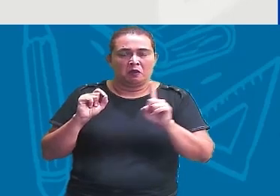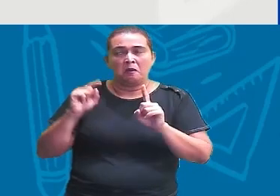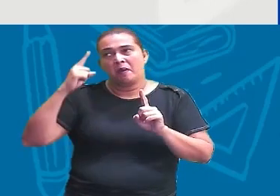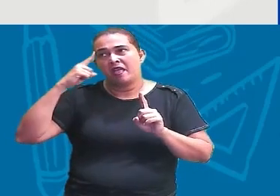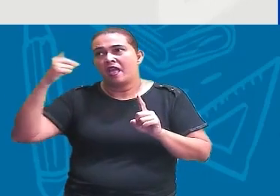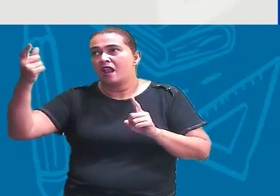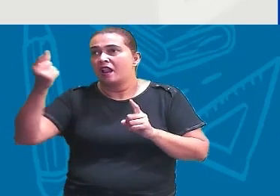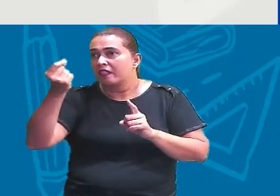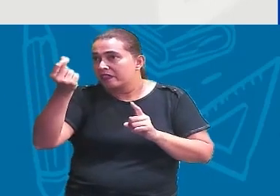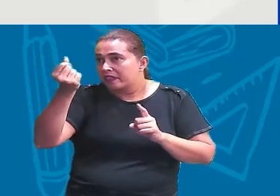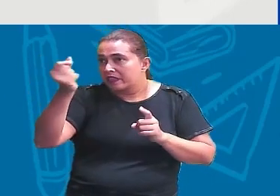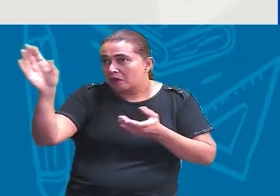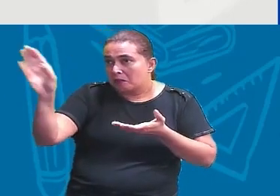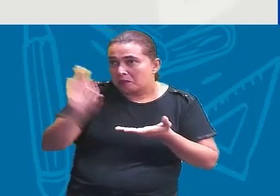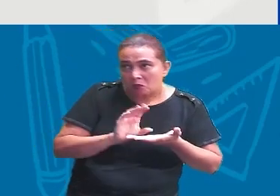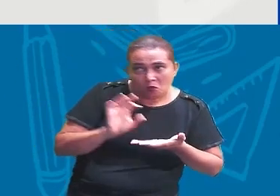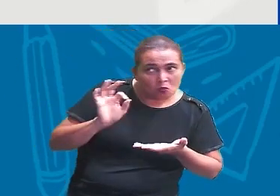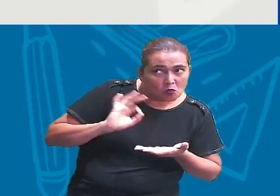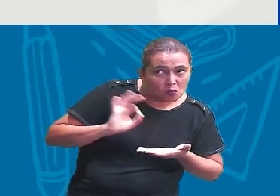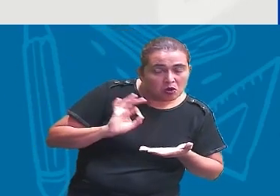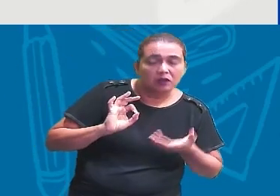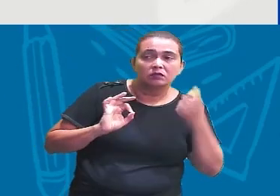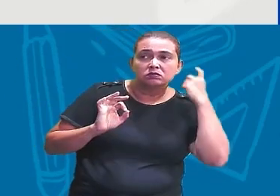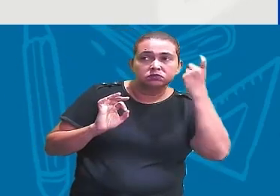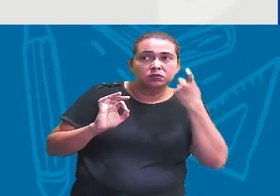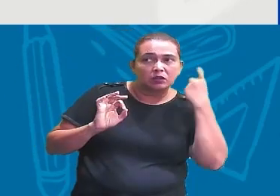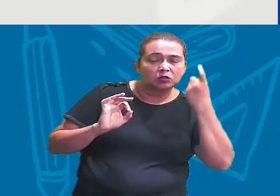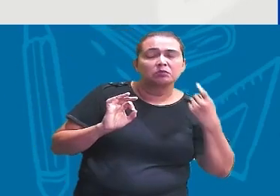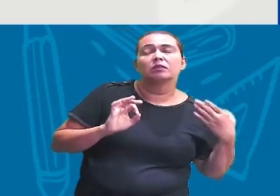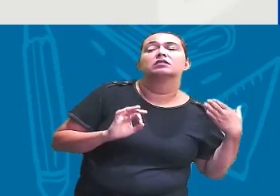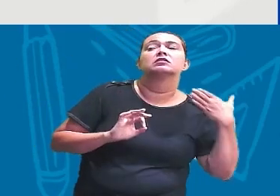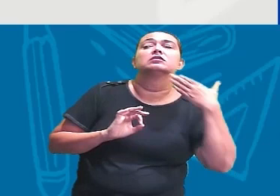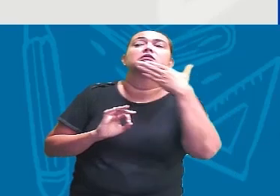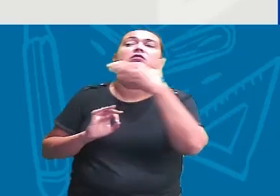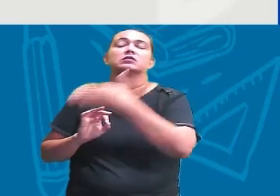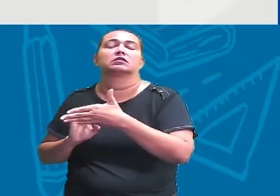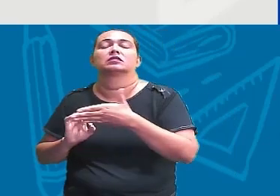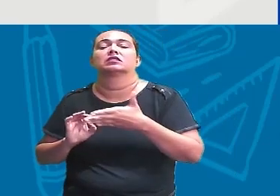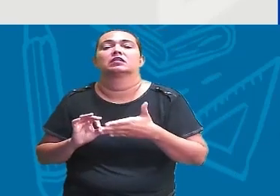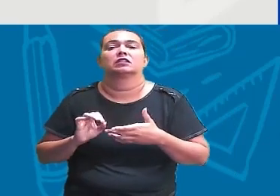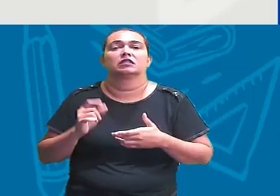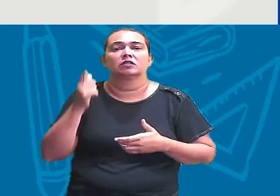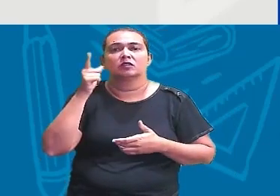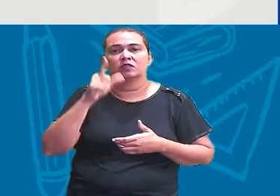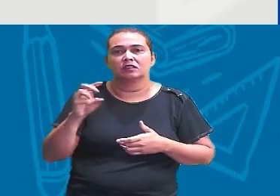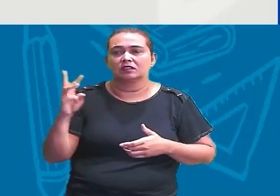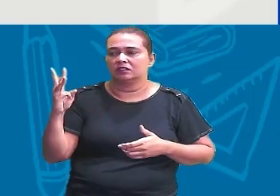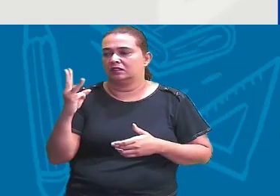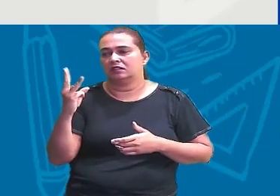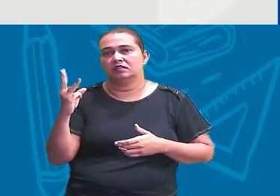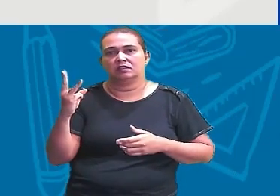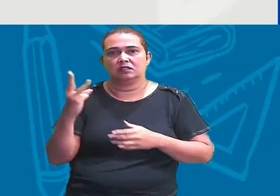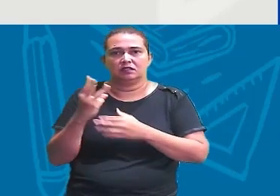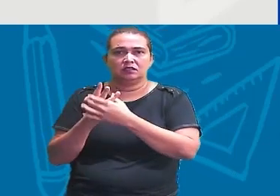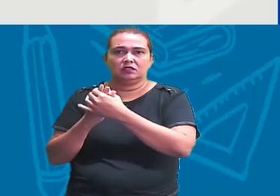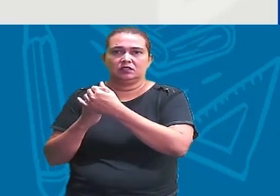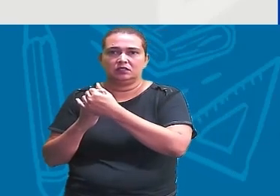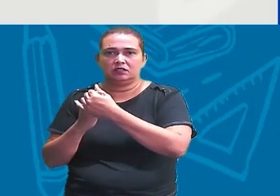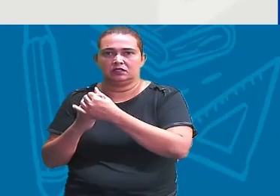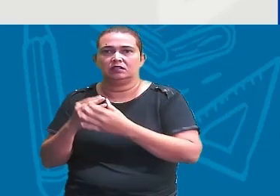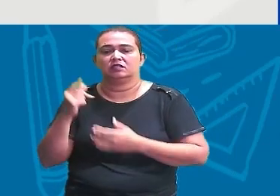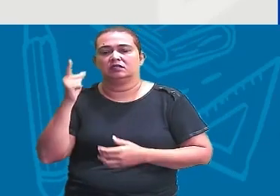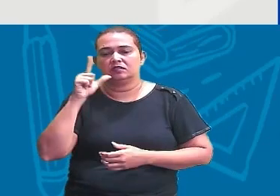você, né? Então, a entrada dos Estados Unidos na guerra acaba dando a vitória para a Tríplice Entente.